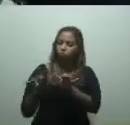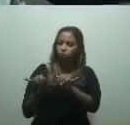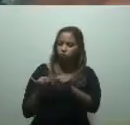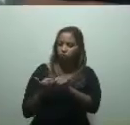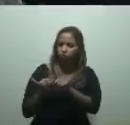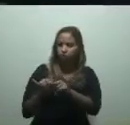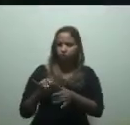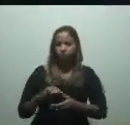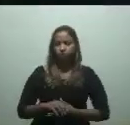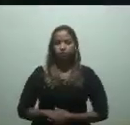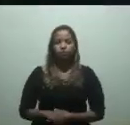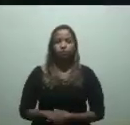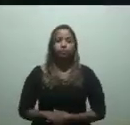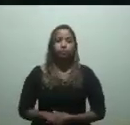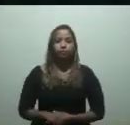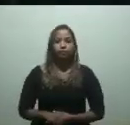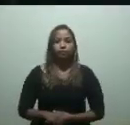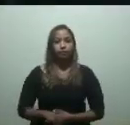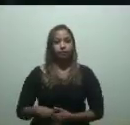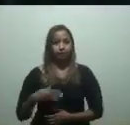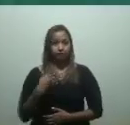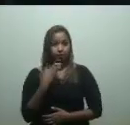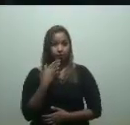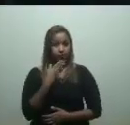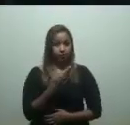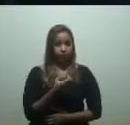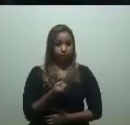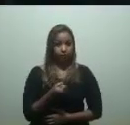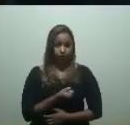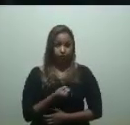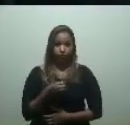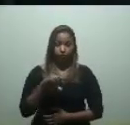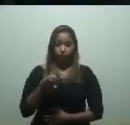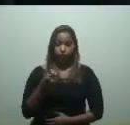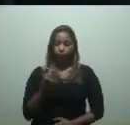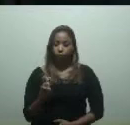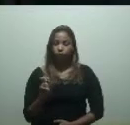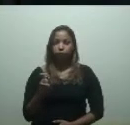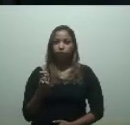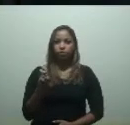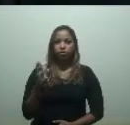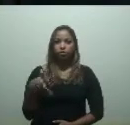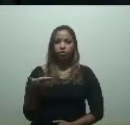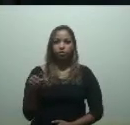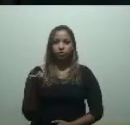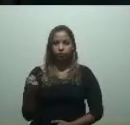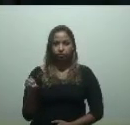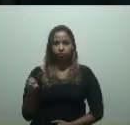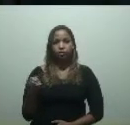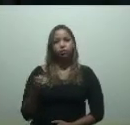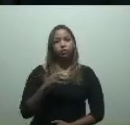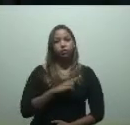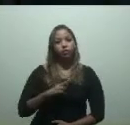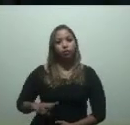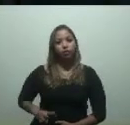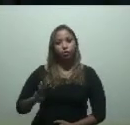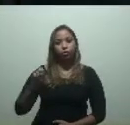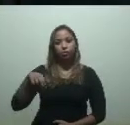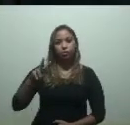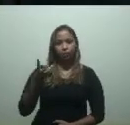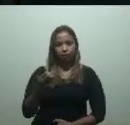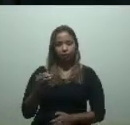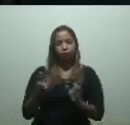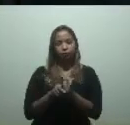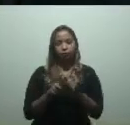Município. Indicação número 95-2020. Bínio de Ambrósio, vereador com assento nesta